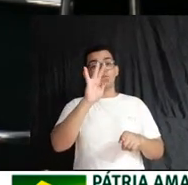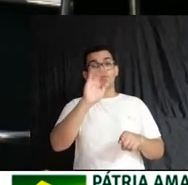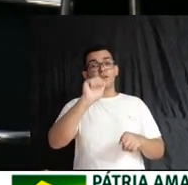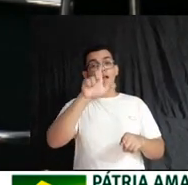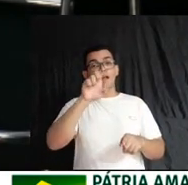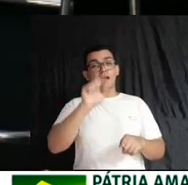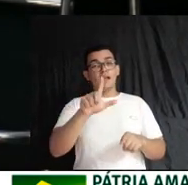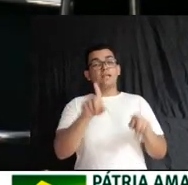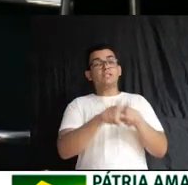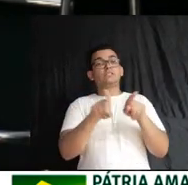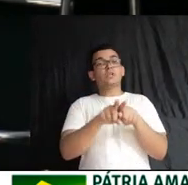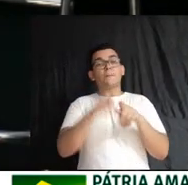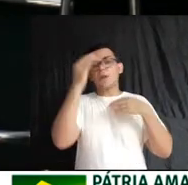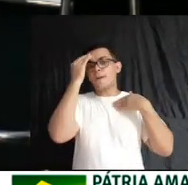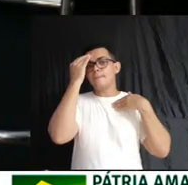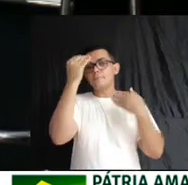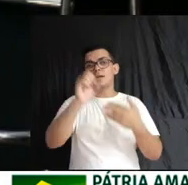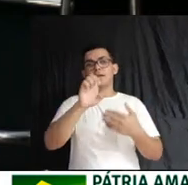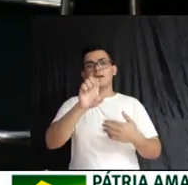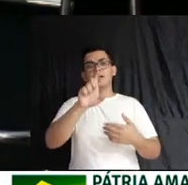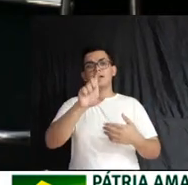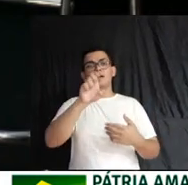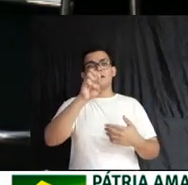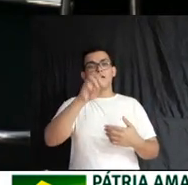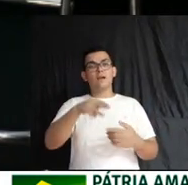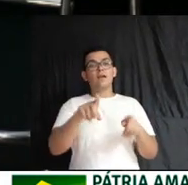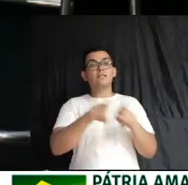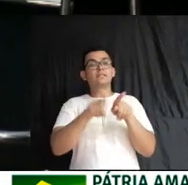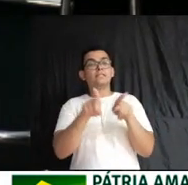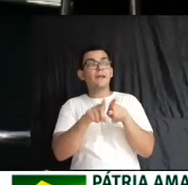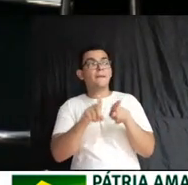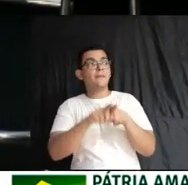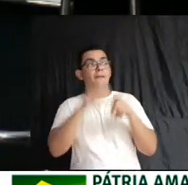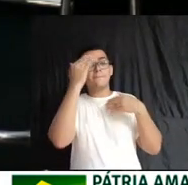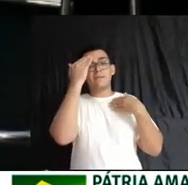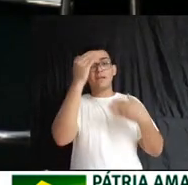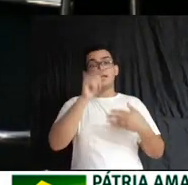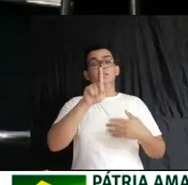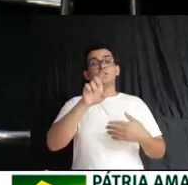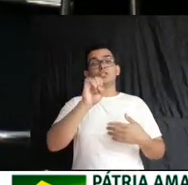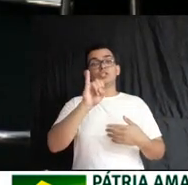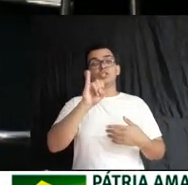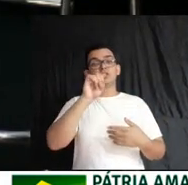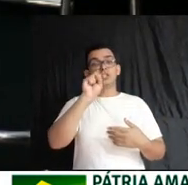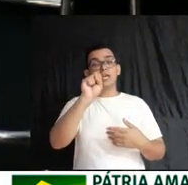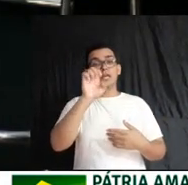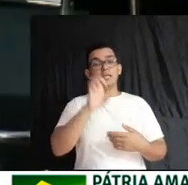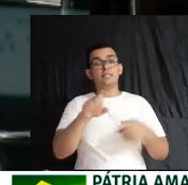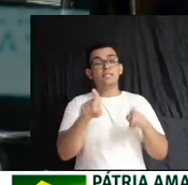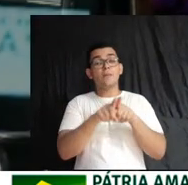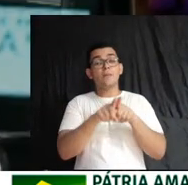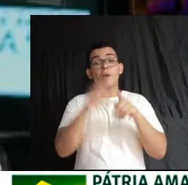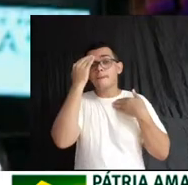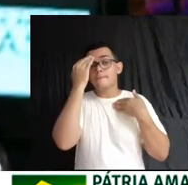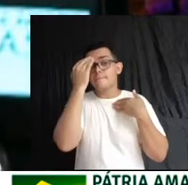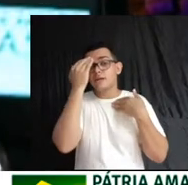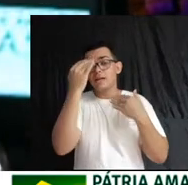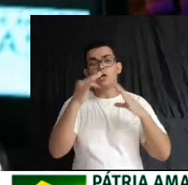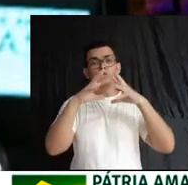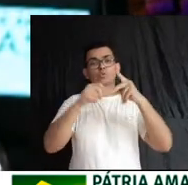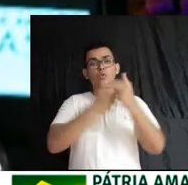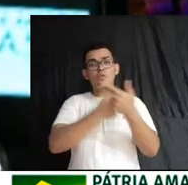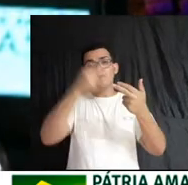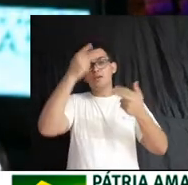Obrigada, Ellen. Geise Duarte, minha colega de Siretran. Obrigada, Renata Della Marte, Sandra